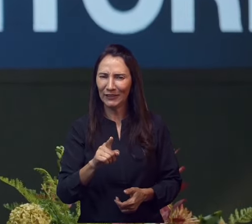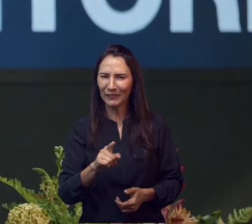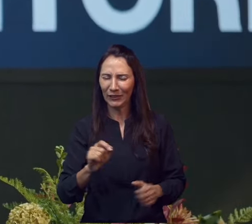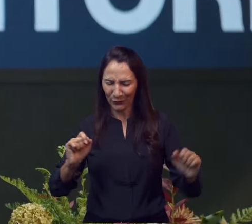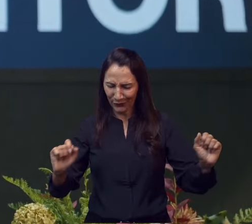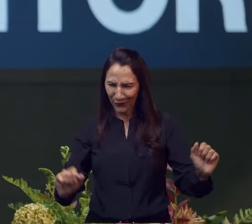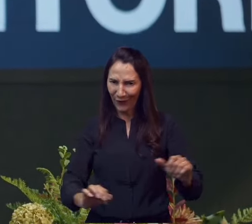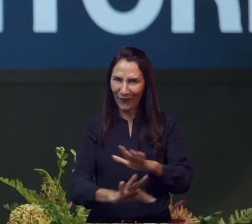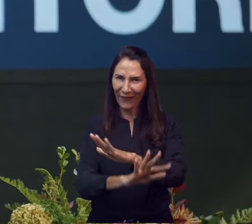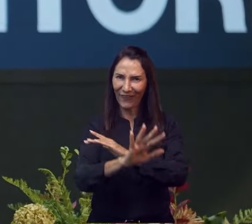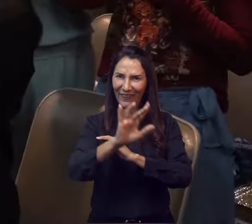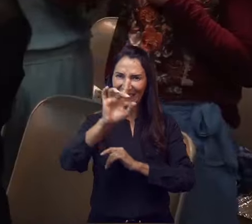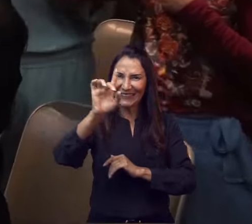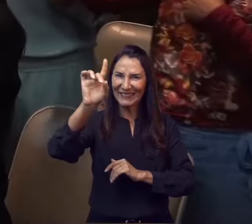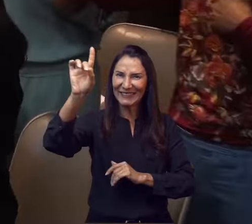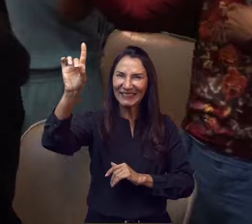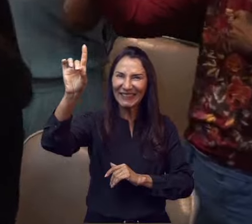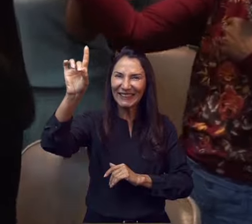agora